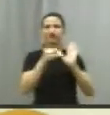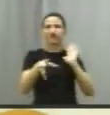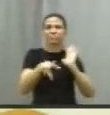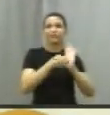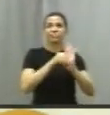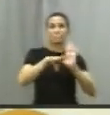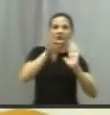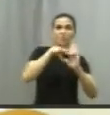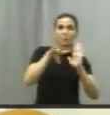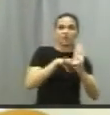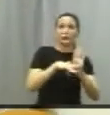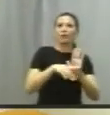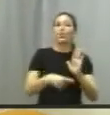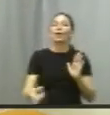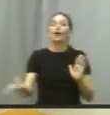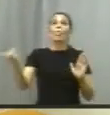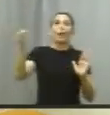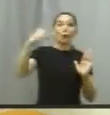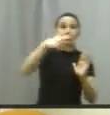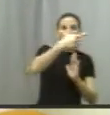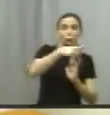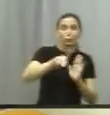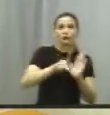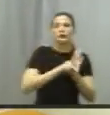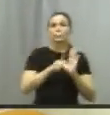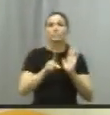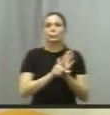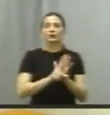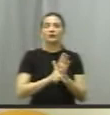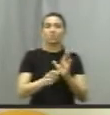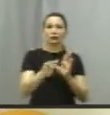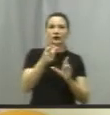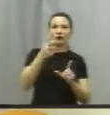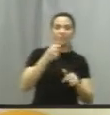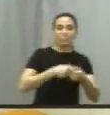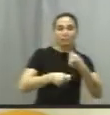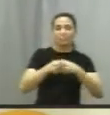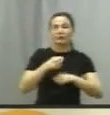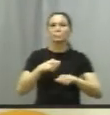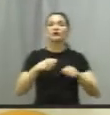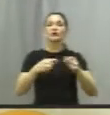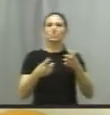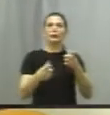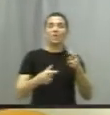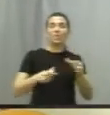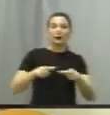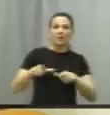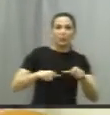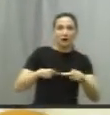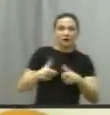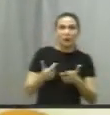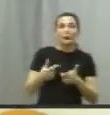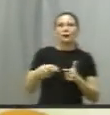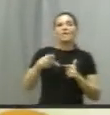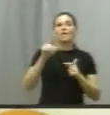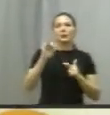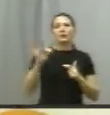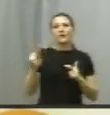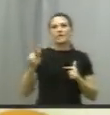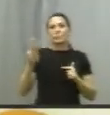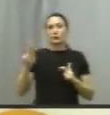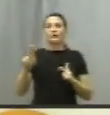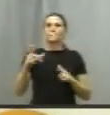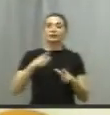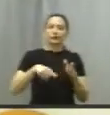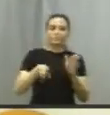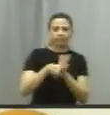outro, só reajustando o IPTU. E o presidente reafirmou, não entra na pauta de hoje, porque nós queremos discutir isso com a sociedade. Sexta-feira,